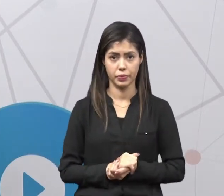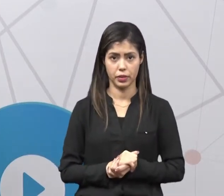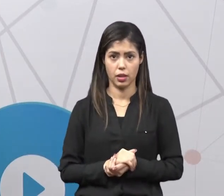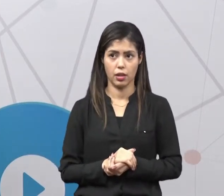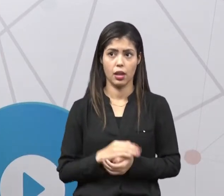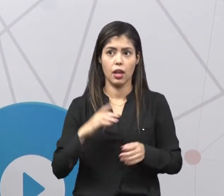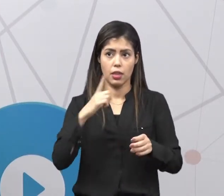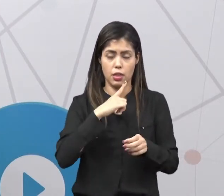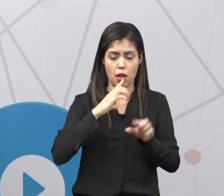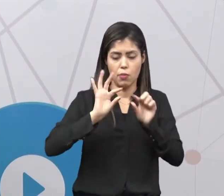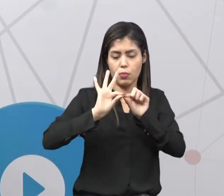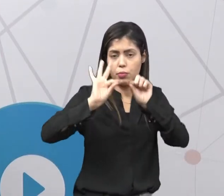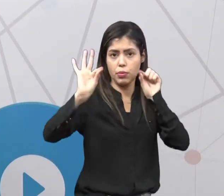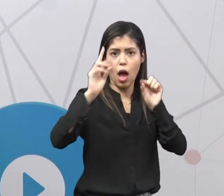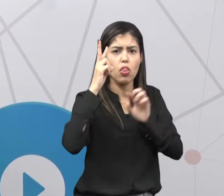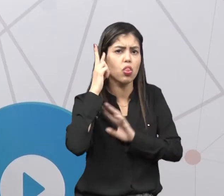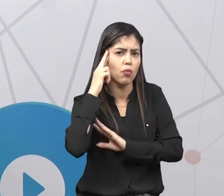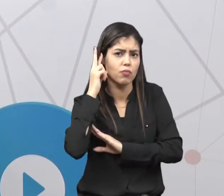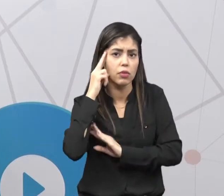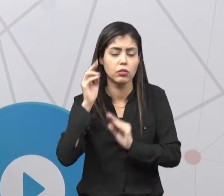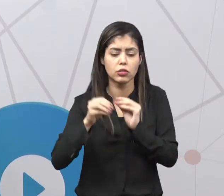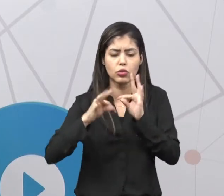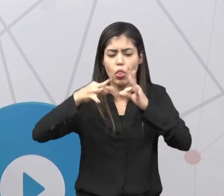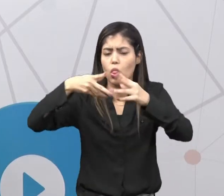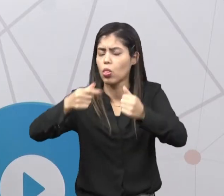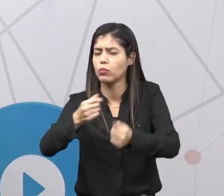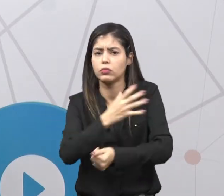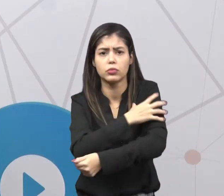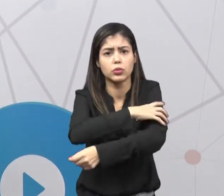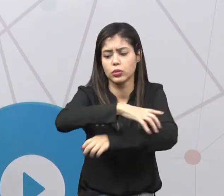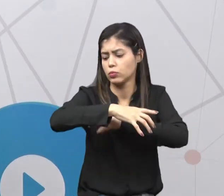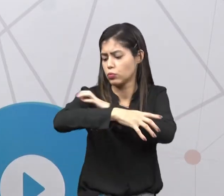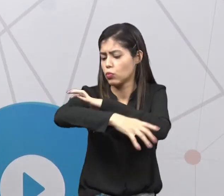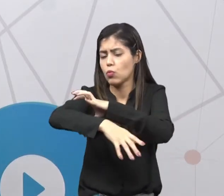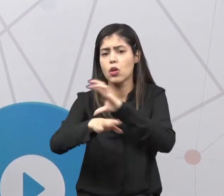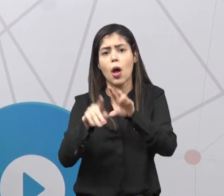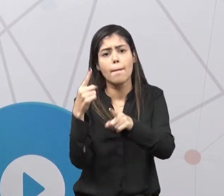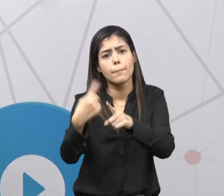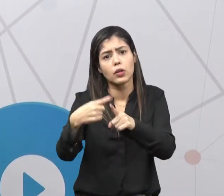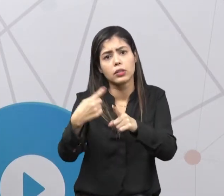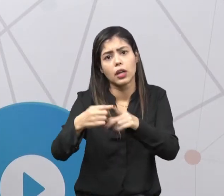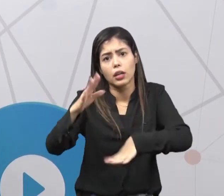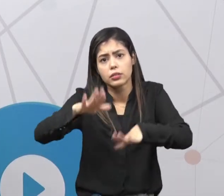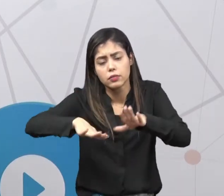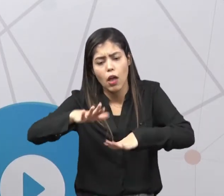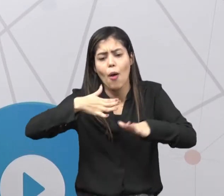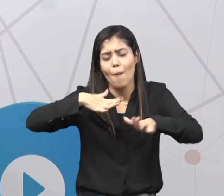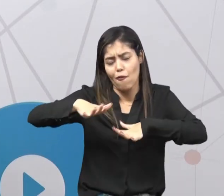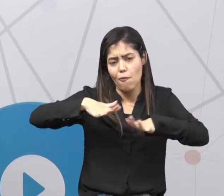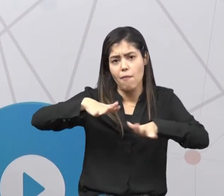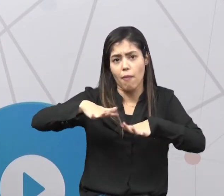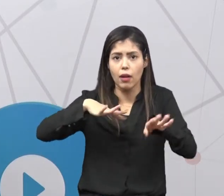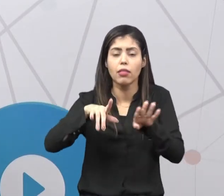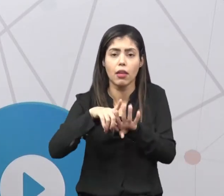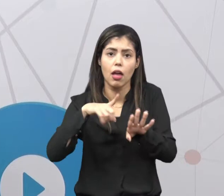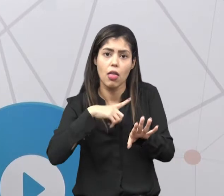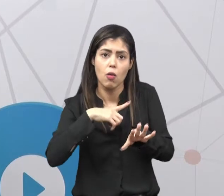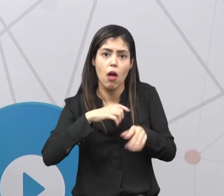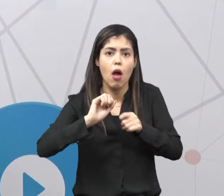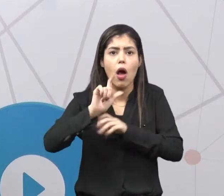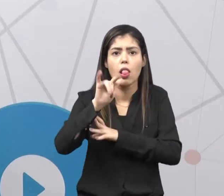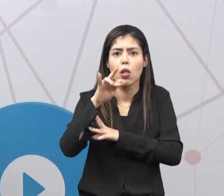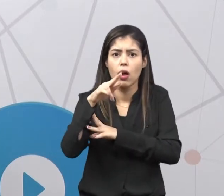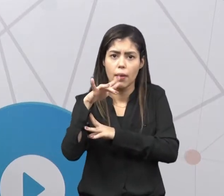Manter comprimento funcional, normal de todos os músculos, porque em determinados movimentos, em determinado momento do